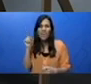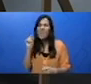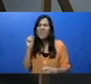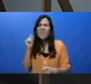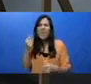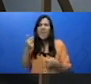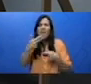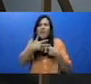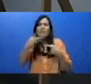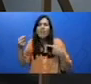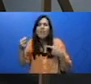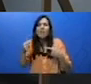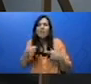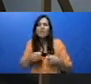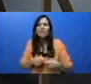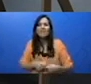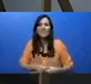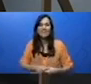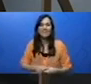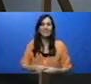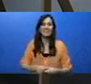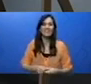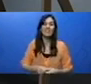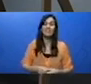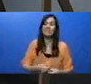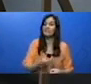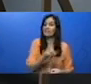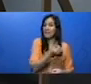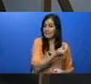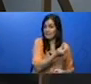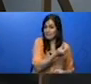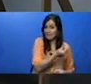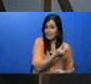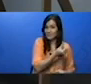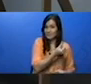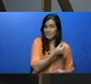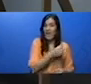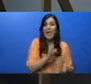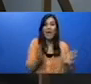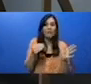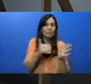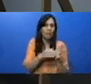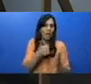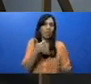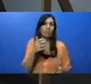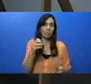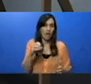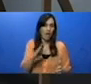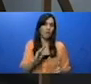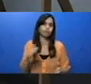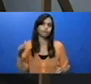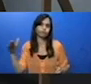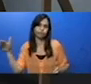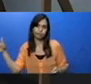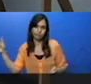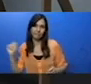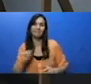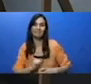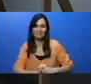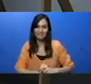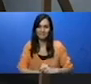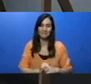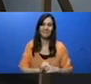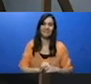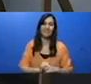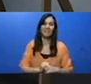venceu? Continuando, olha, sexta jogada. É o mesmo jogo, tá? Porque ele vai até a 10ª